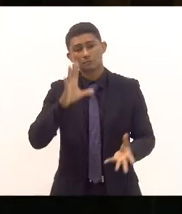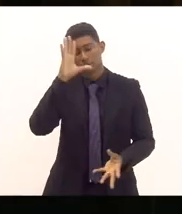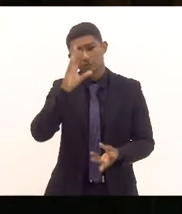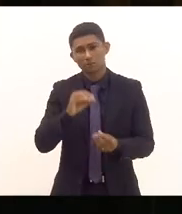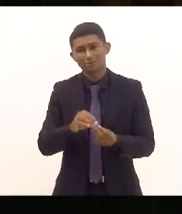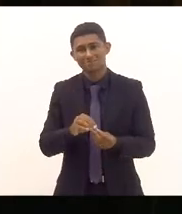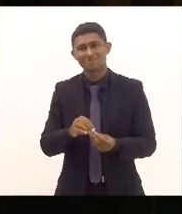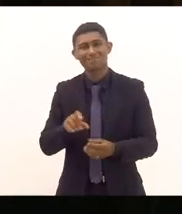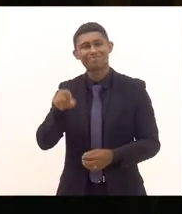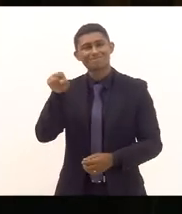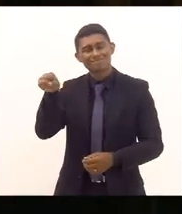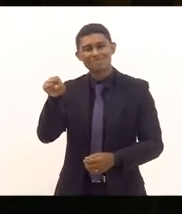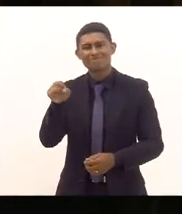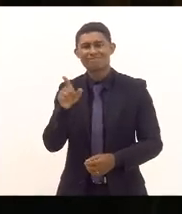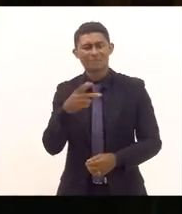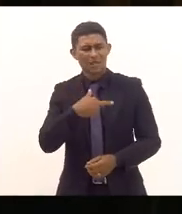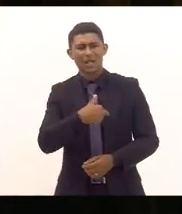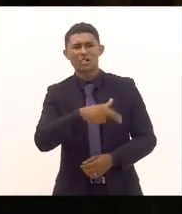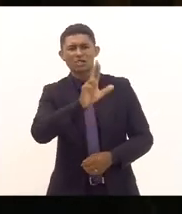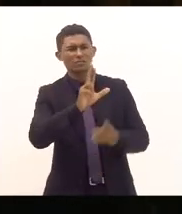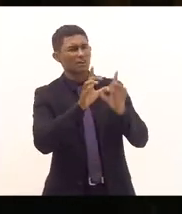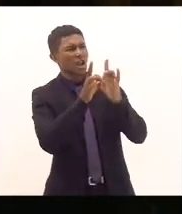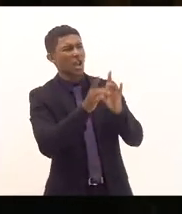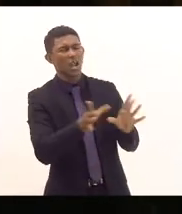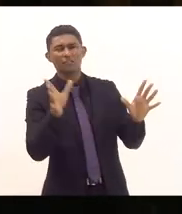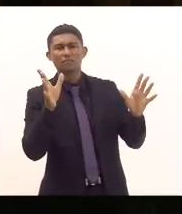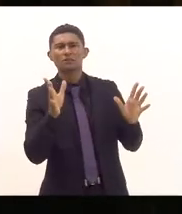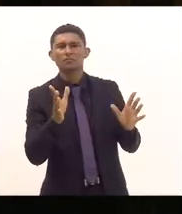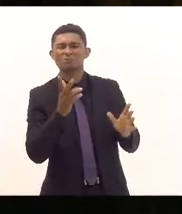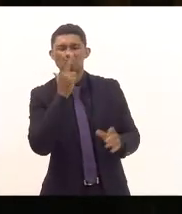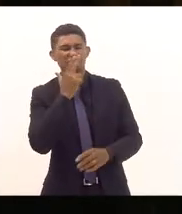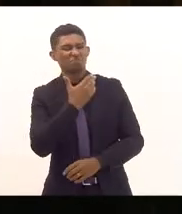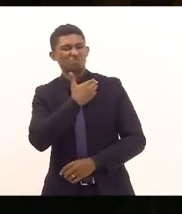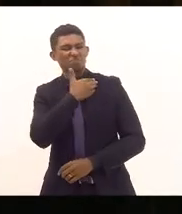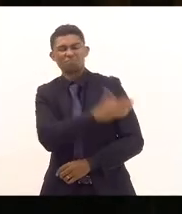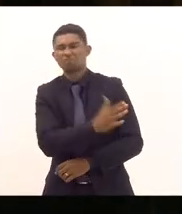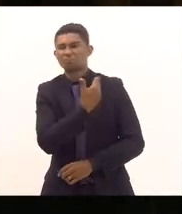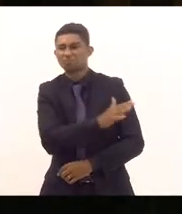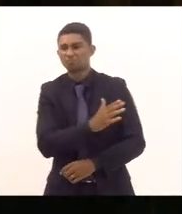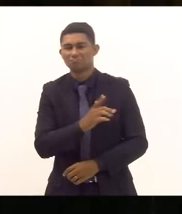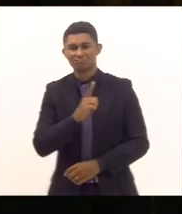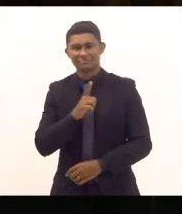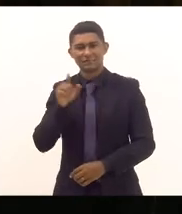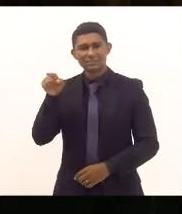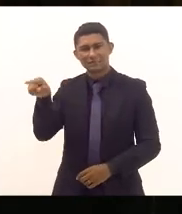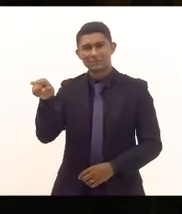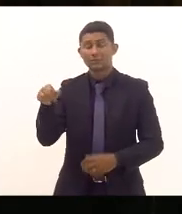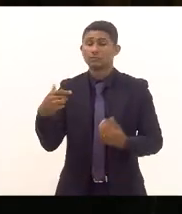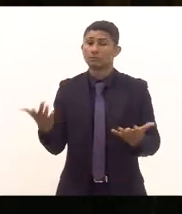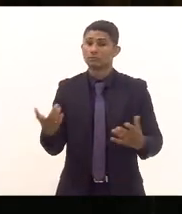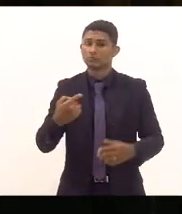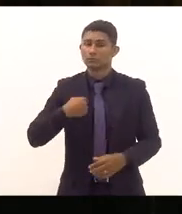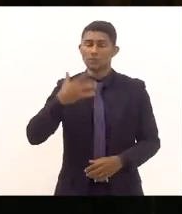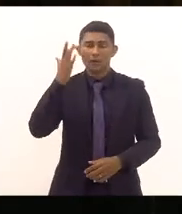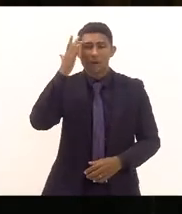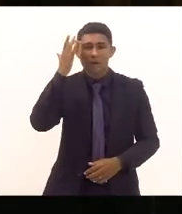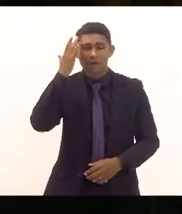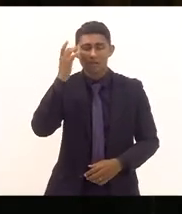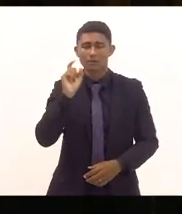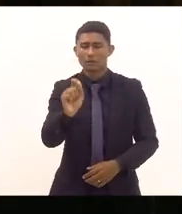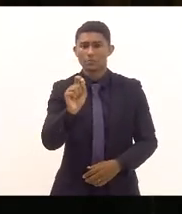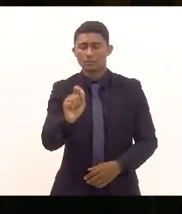gravíssima afronta à liberdade religiosa ao preconceito religioso um religioso eu considero ainda